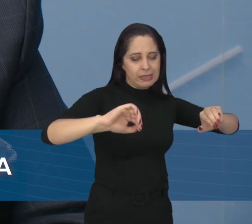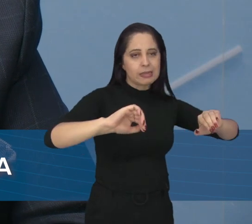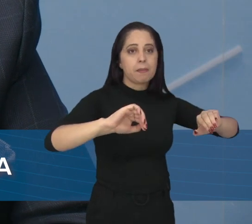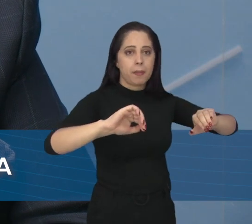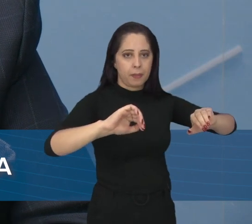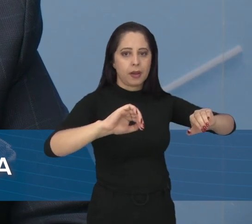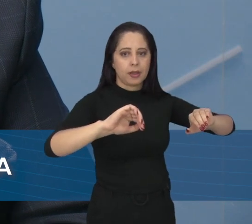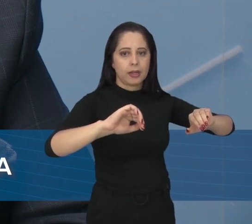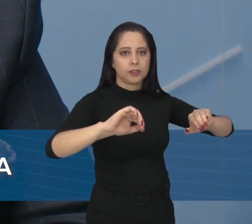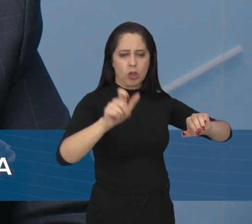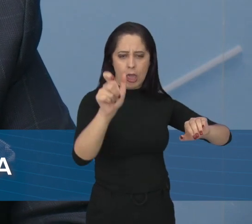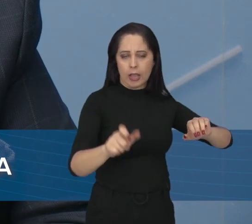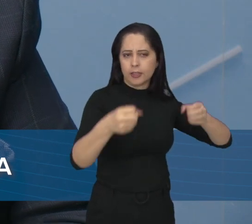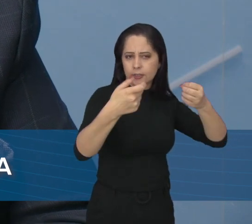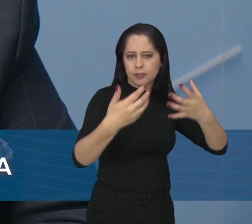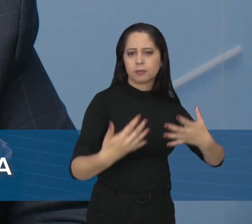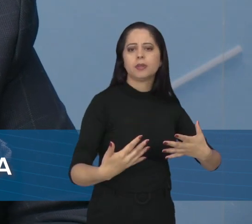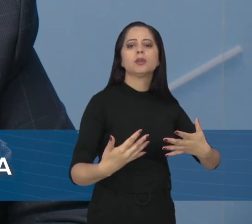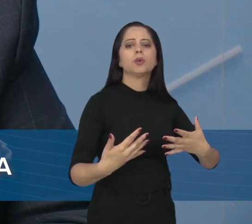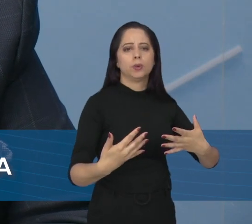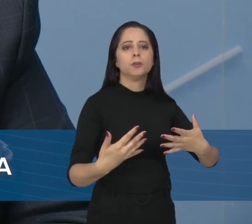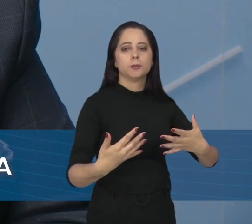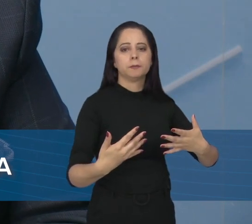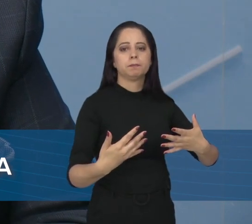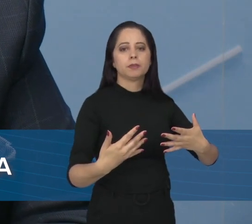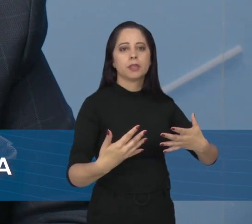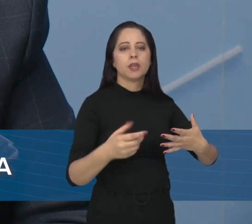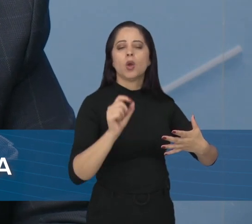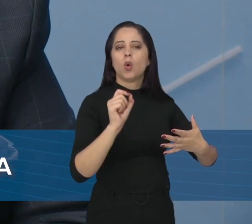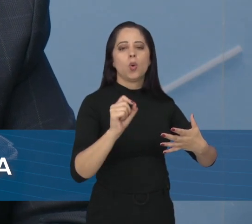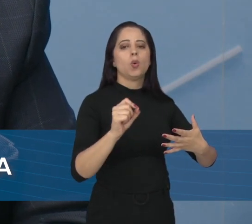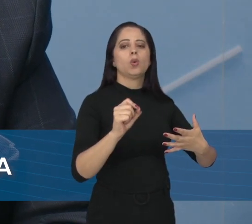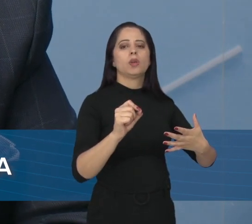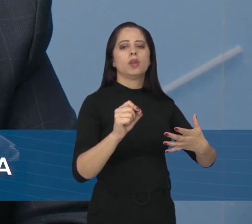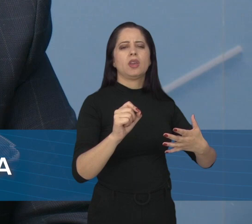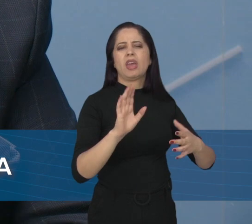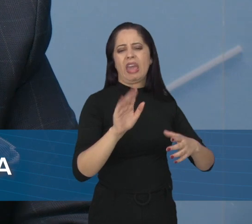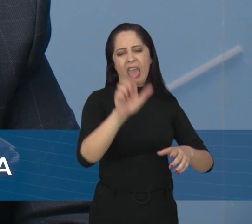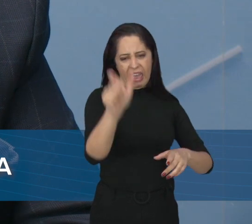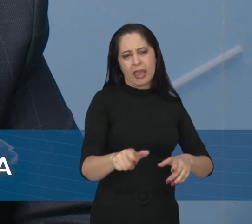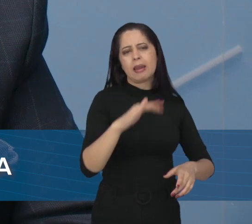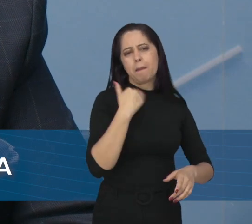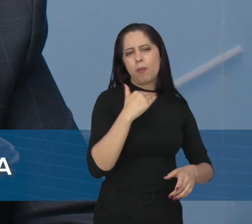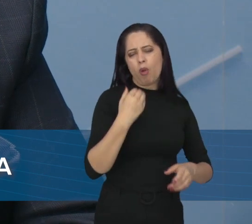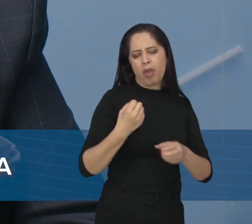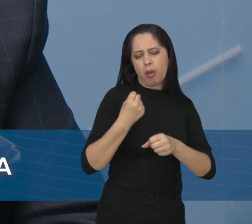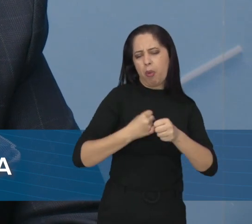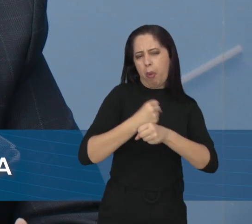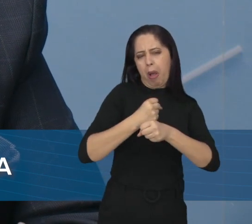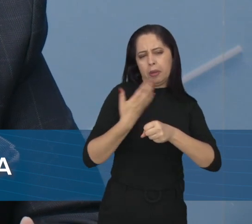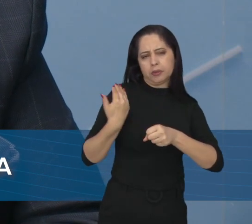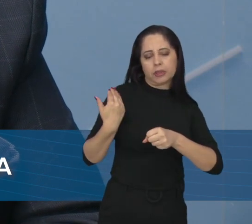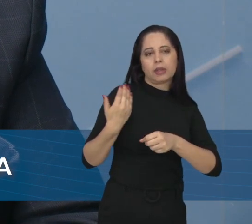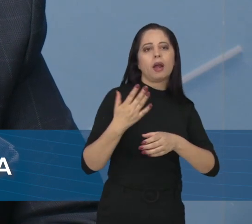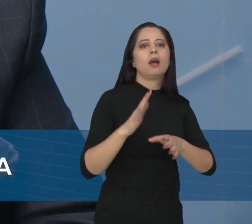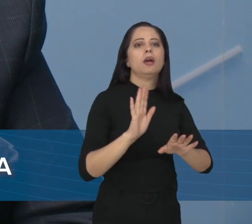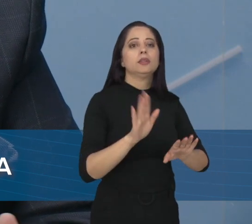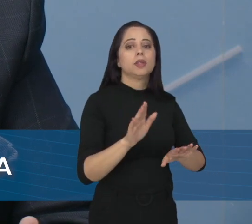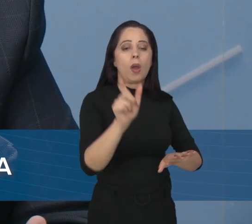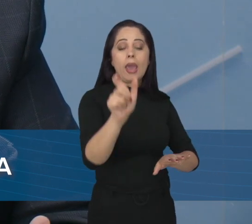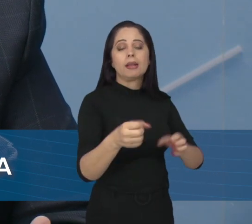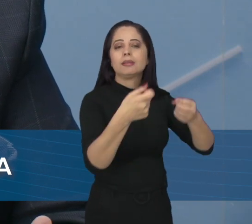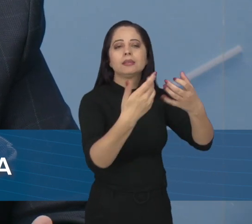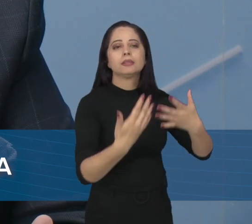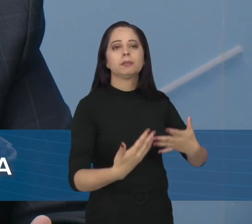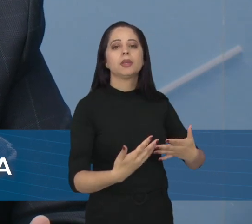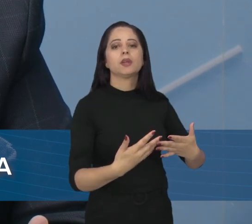Bauman disse, em um dos seus últimos livros, antes de falecer, ele faleceu poucos anos atrás, ele traz o